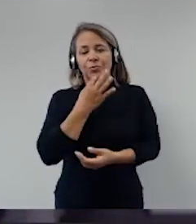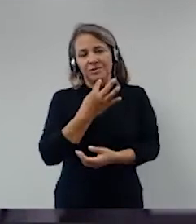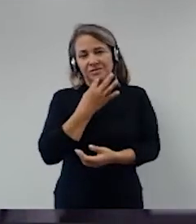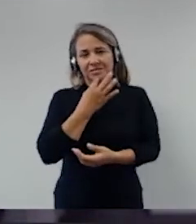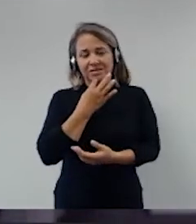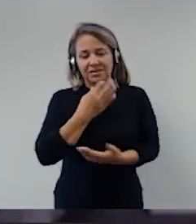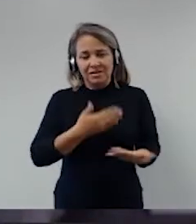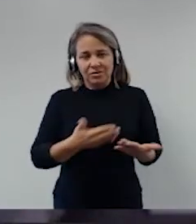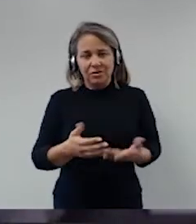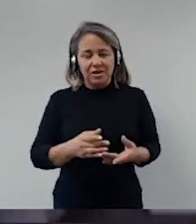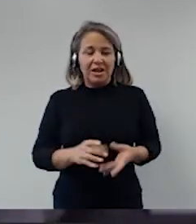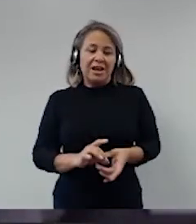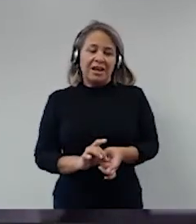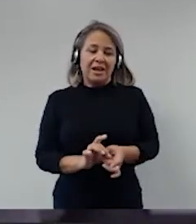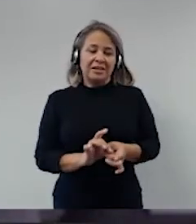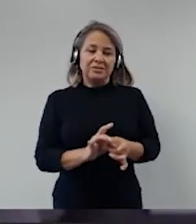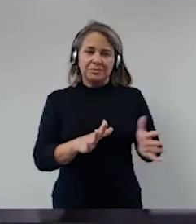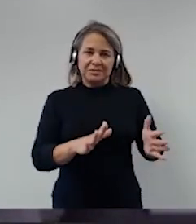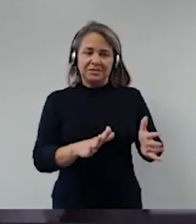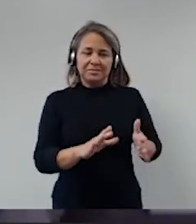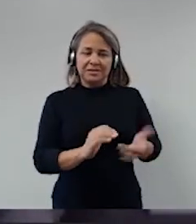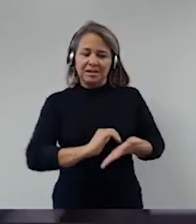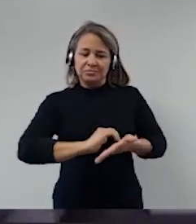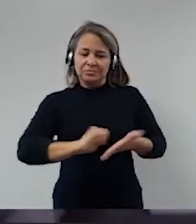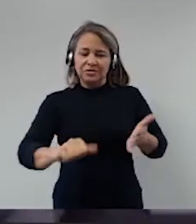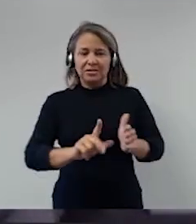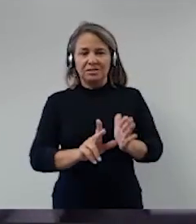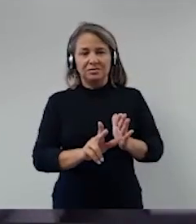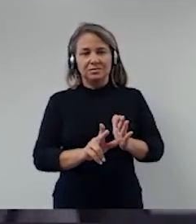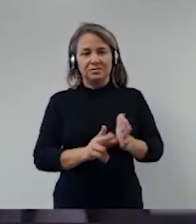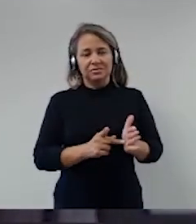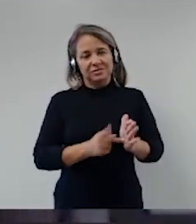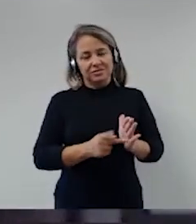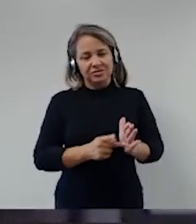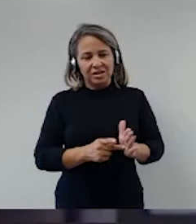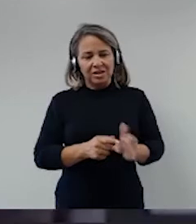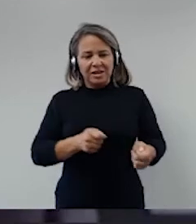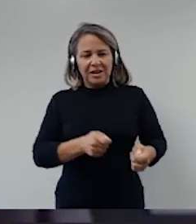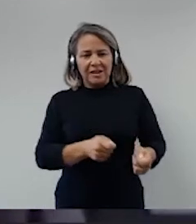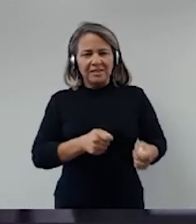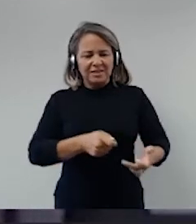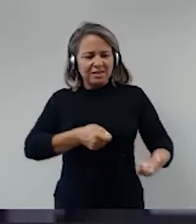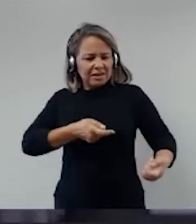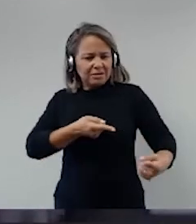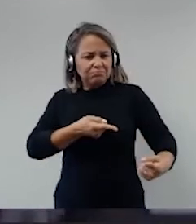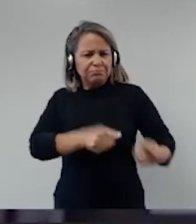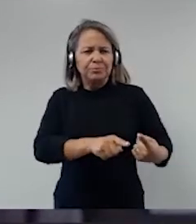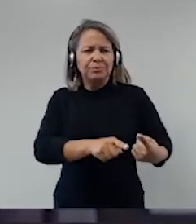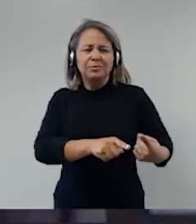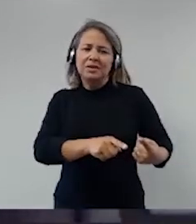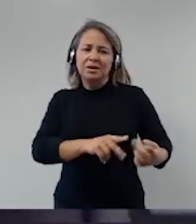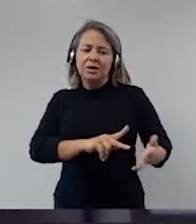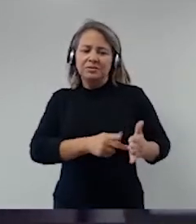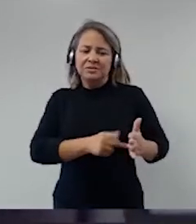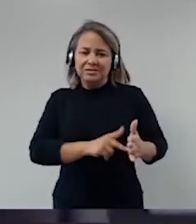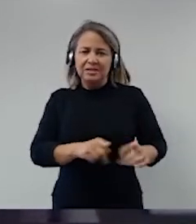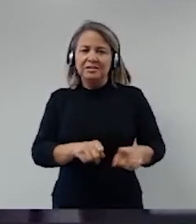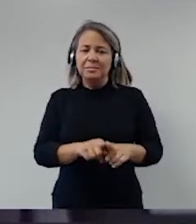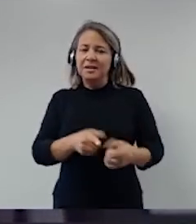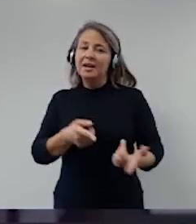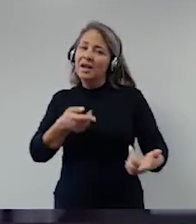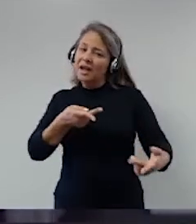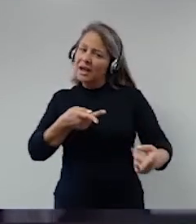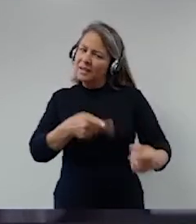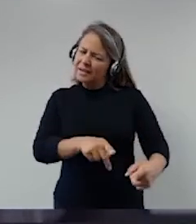a indispensabilidade dos sindicatos. Atacar as entidades sindicais é atacar a